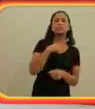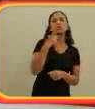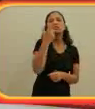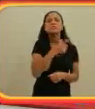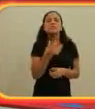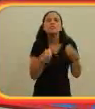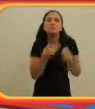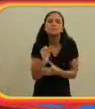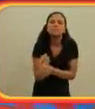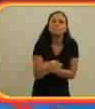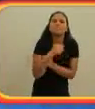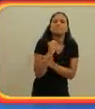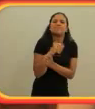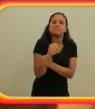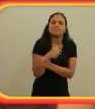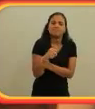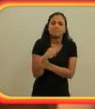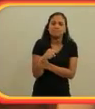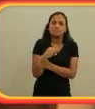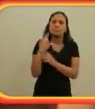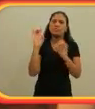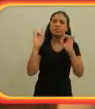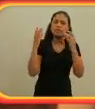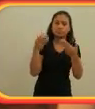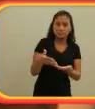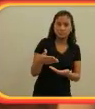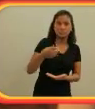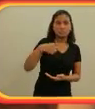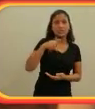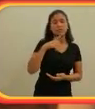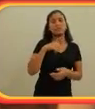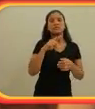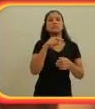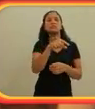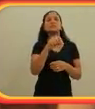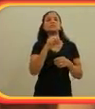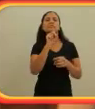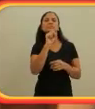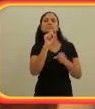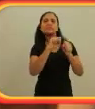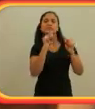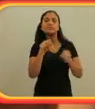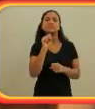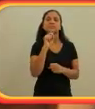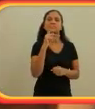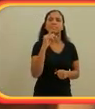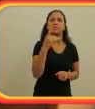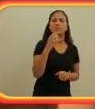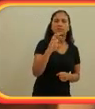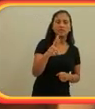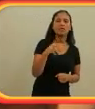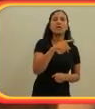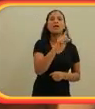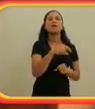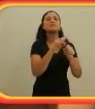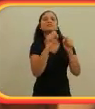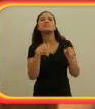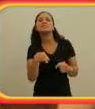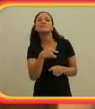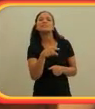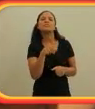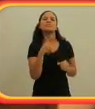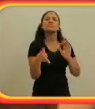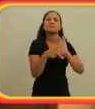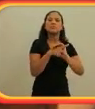um sistema que a gente consegue fortalecimento muscular de musculaturas específicas. A gente tem o sistema do Spider, que é um sistema